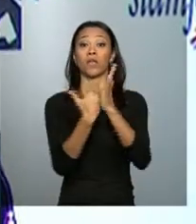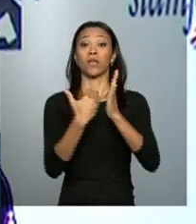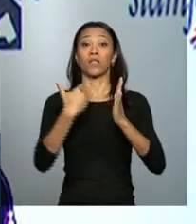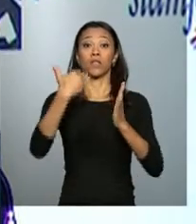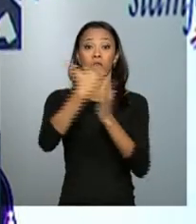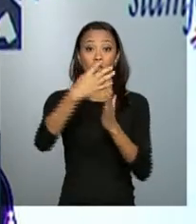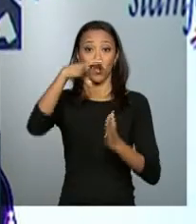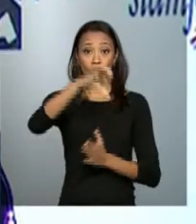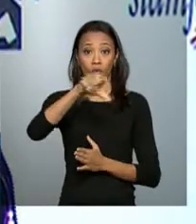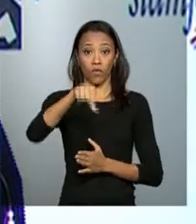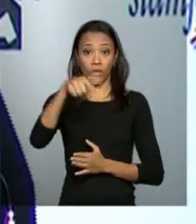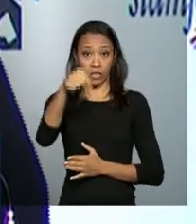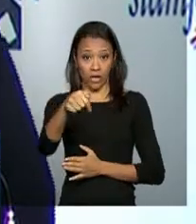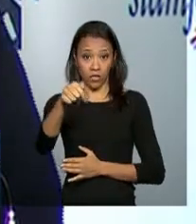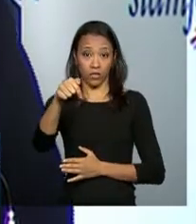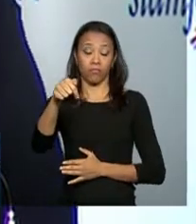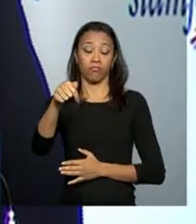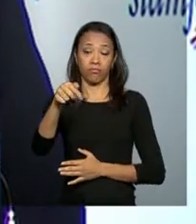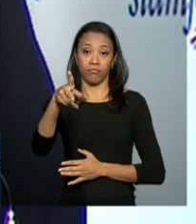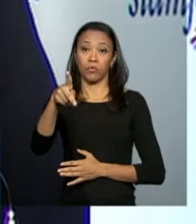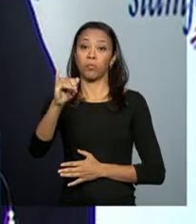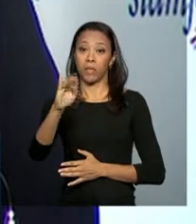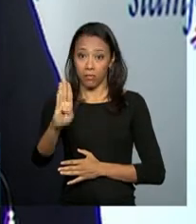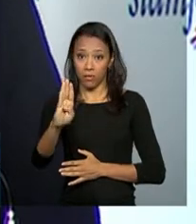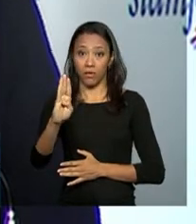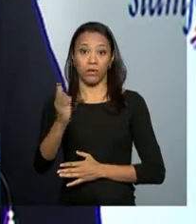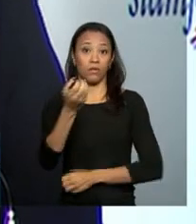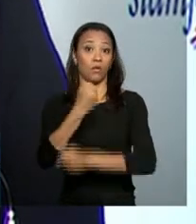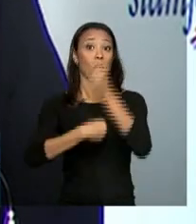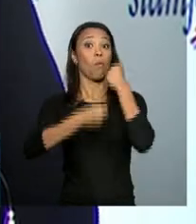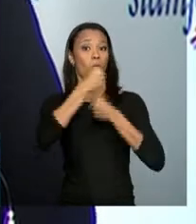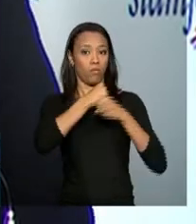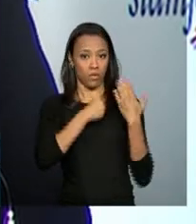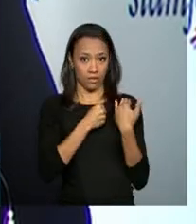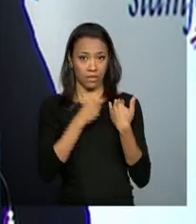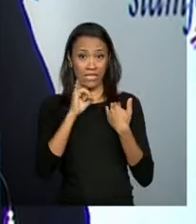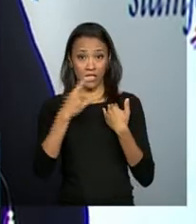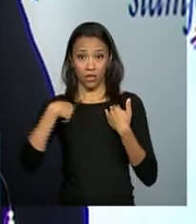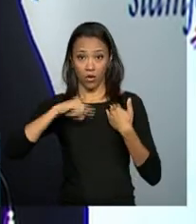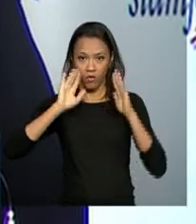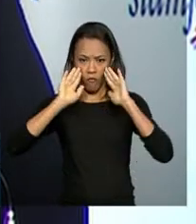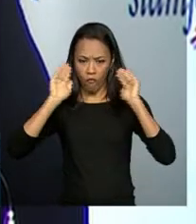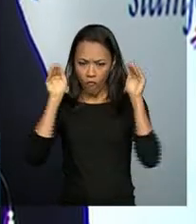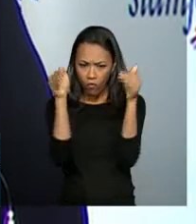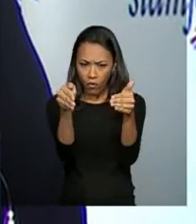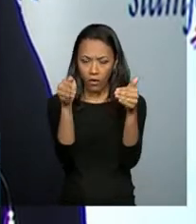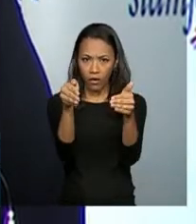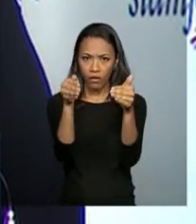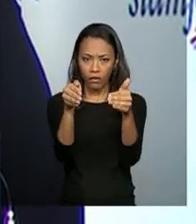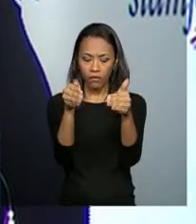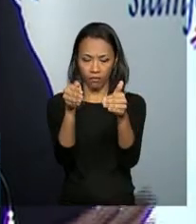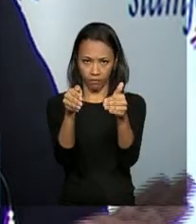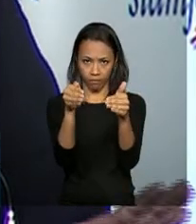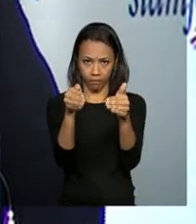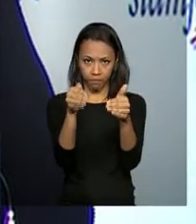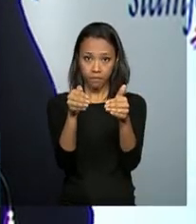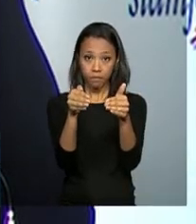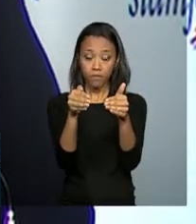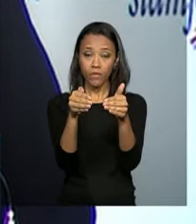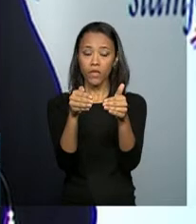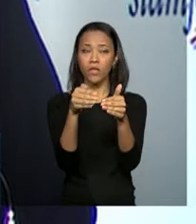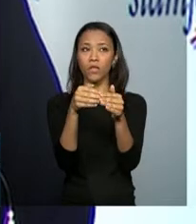9,7% do PIB no final do ano passado. Se nós focarmos simplesmente nos